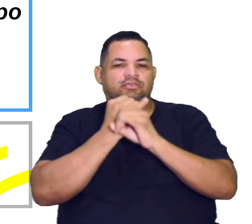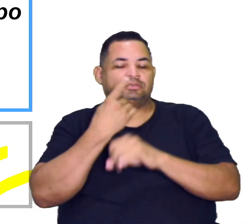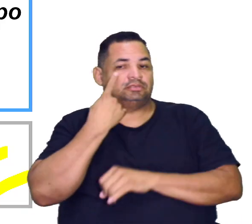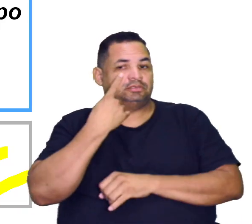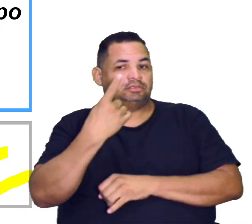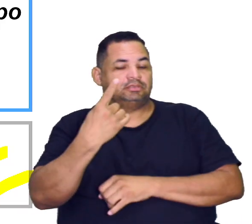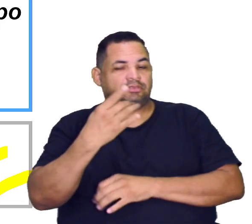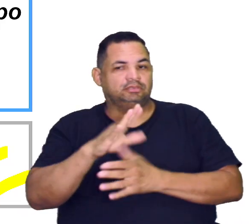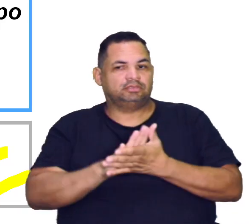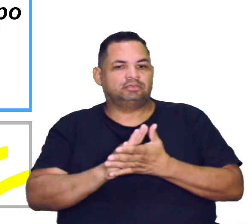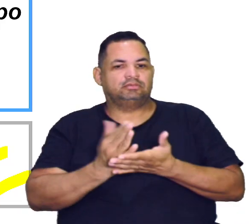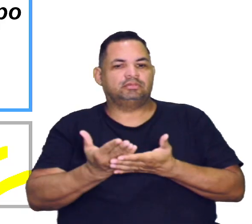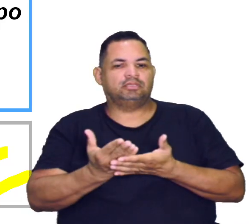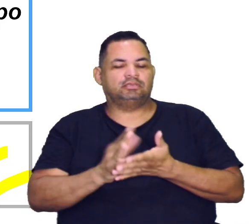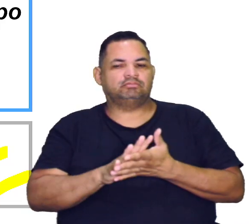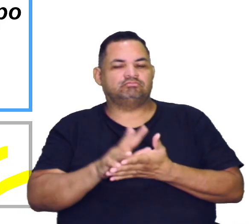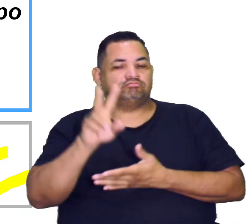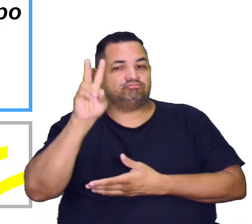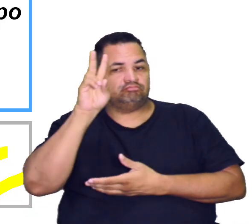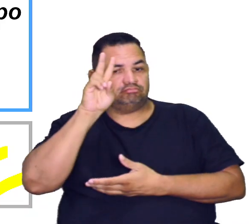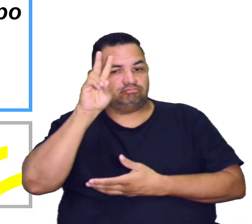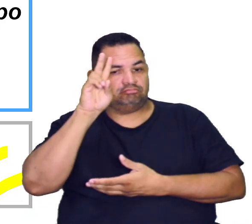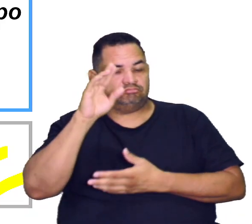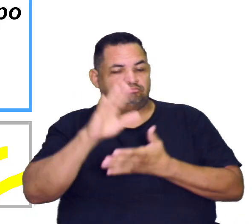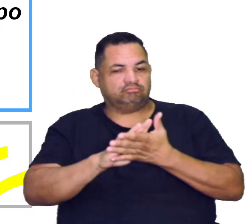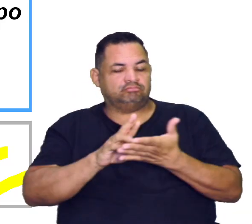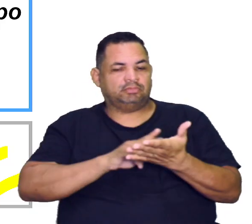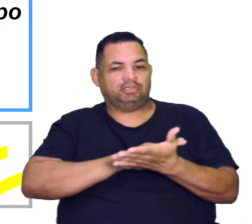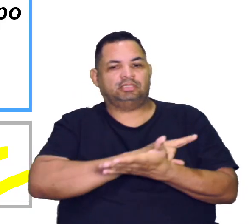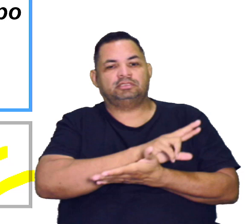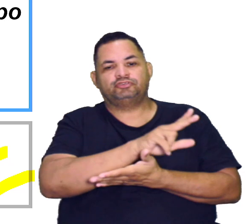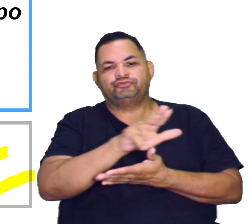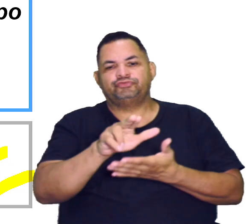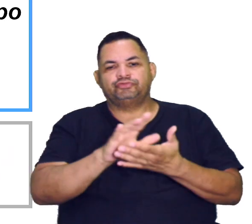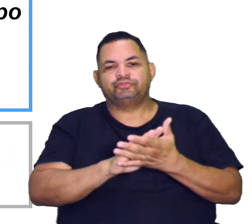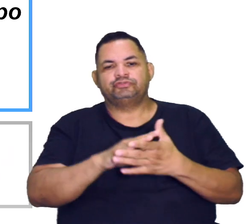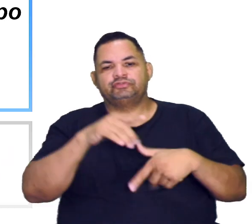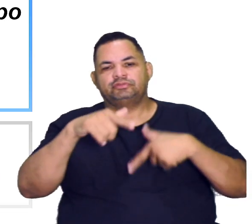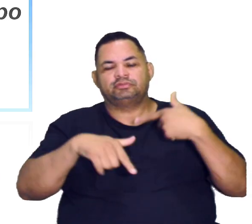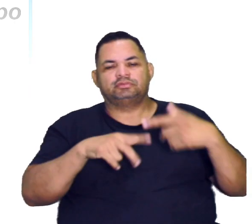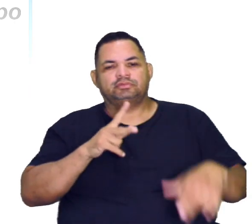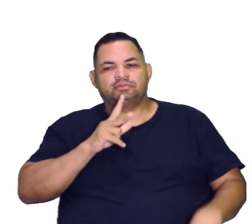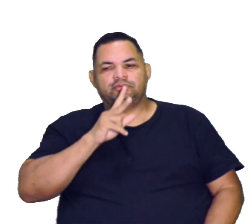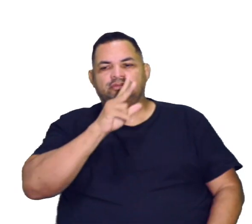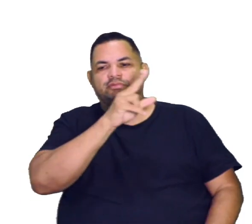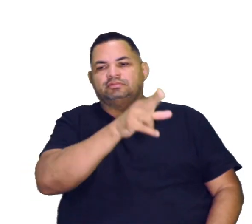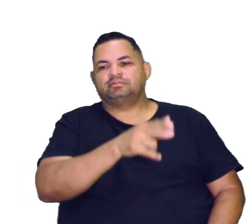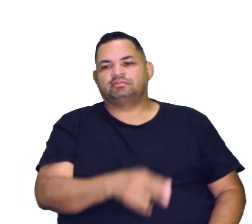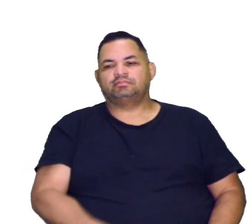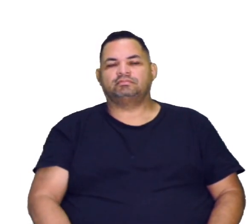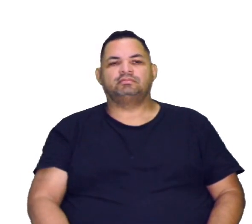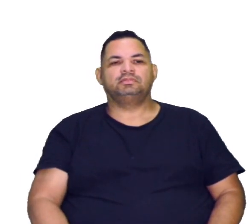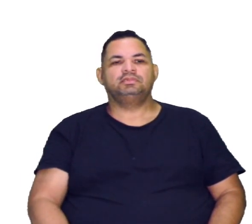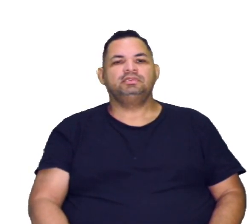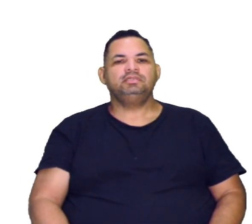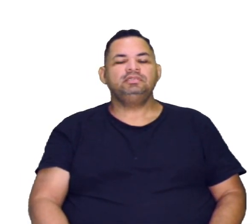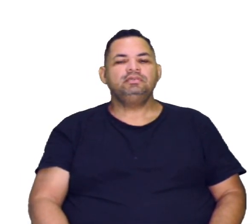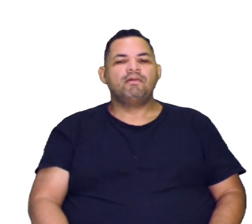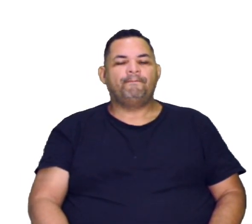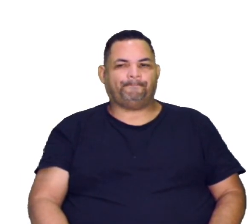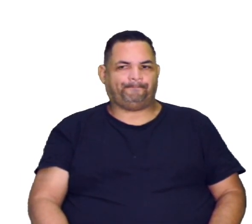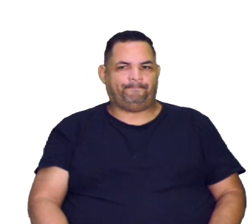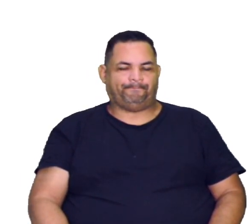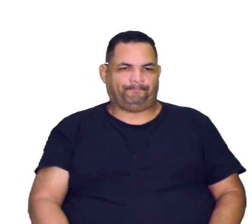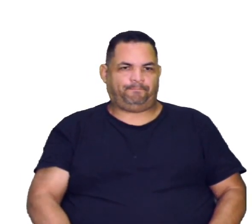Mas aqui é só para citar para vocês que existem vários trabalhos de força. Muito bem. Quando